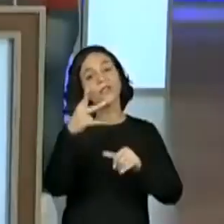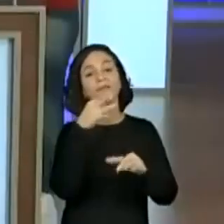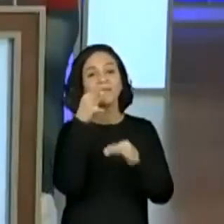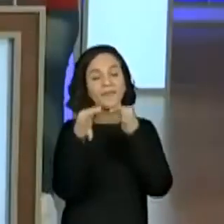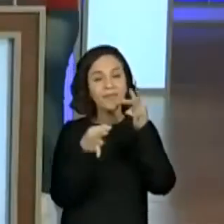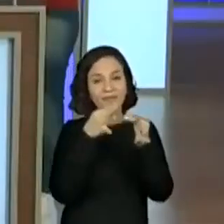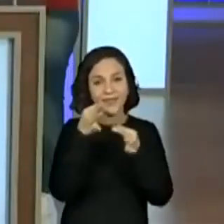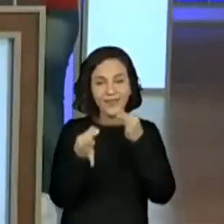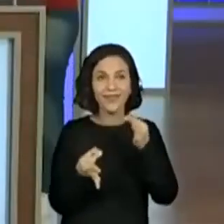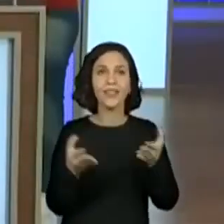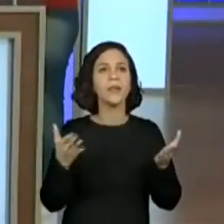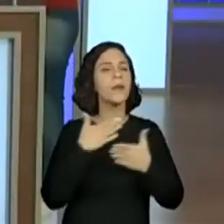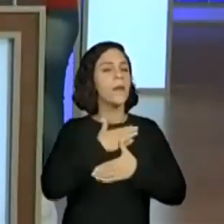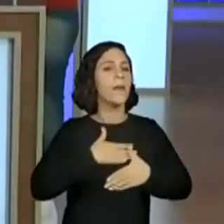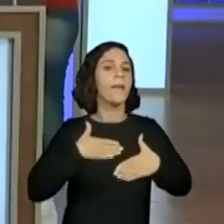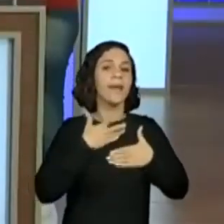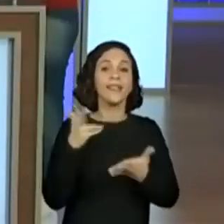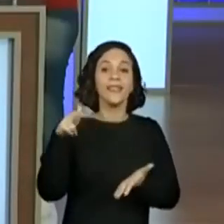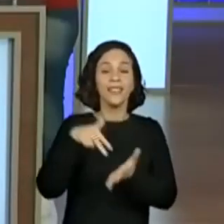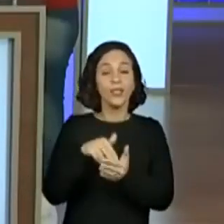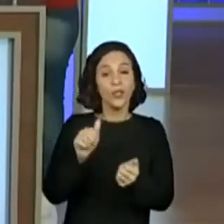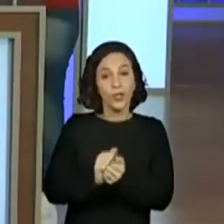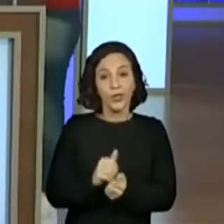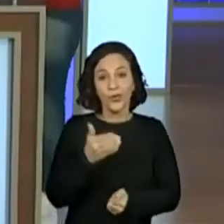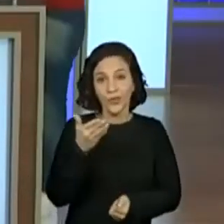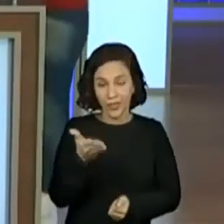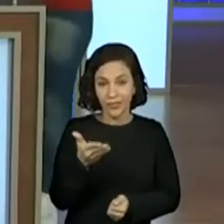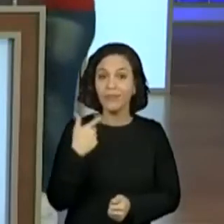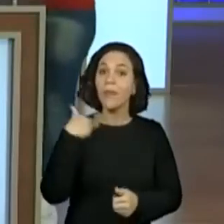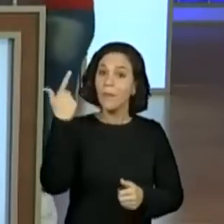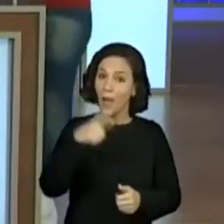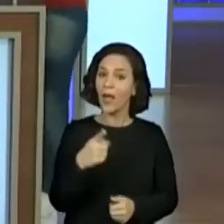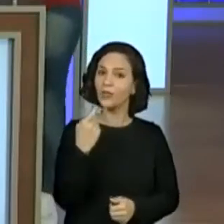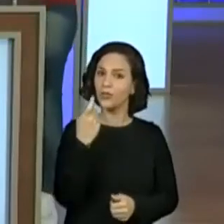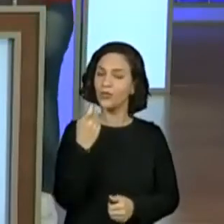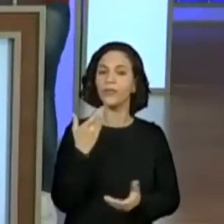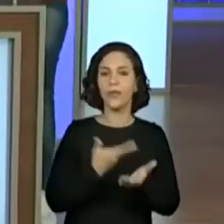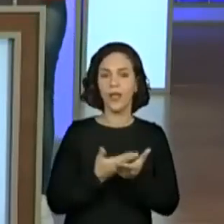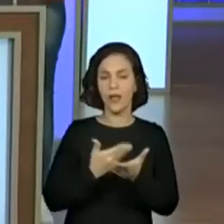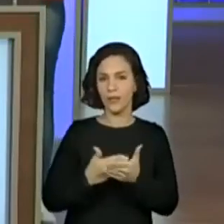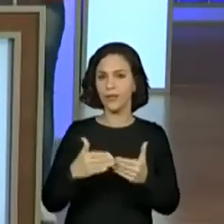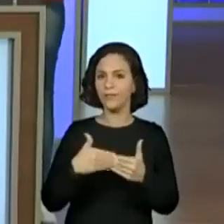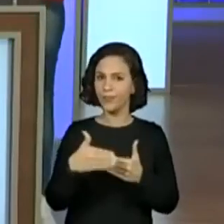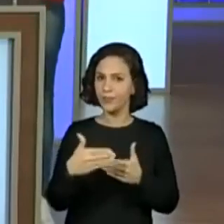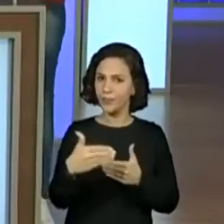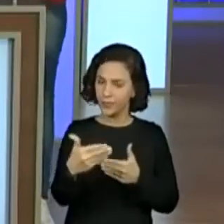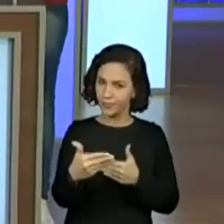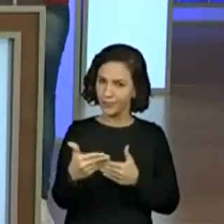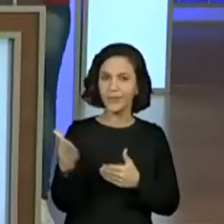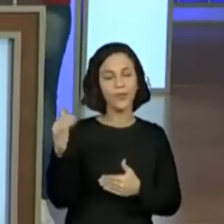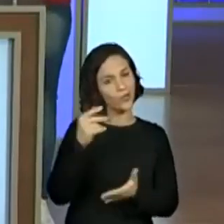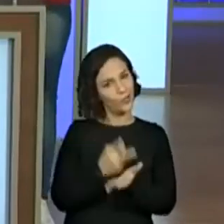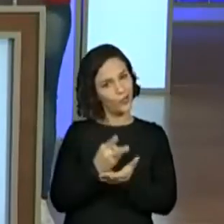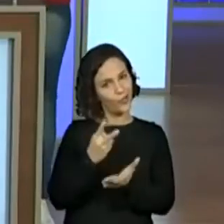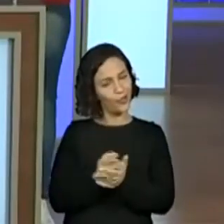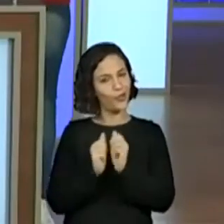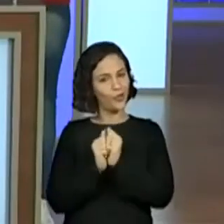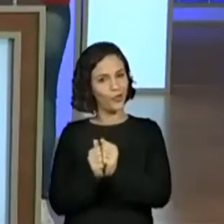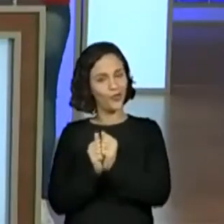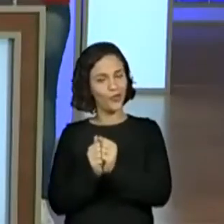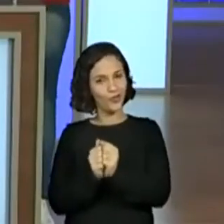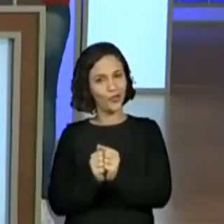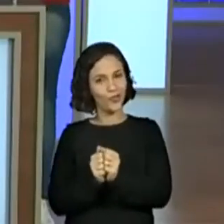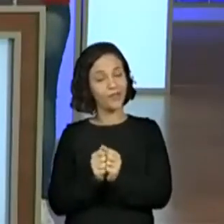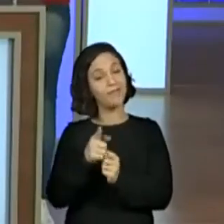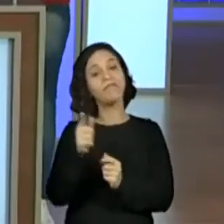E olha só, foi um prazer estar aqui com vocês. Nós ainda teremos mais algumas aulas hoje, tá bom? Então continuem aí conosco e